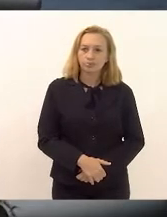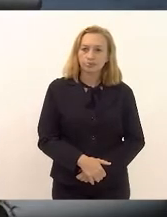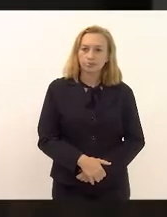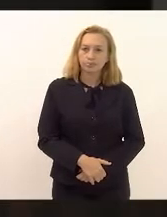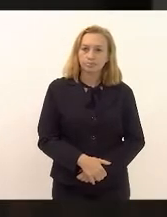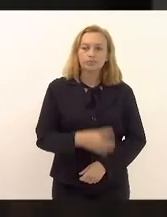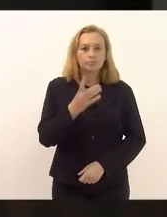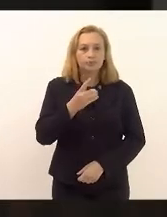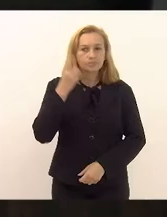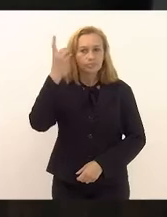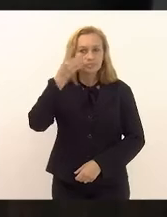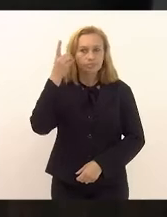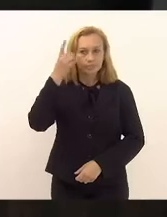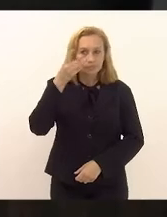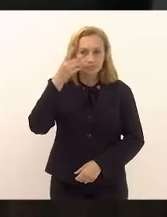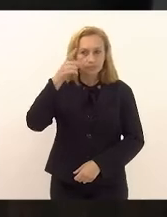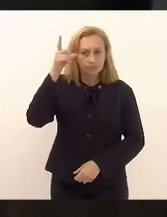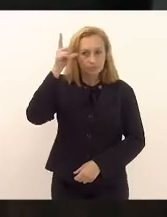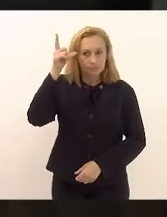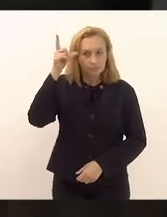Designo o deputado Luiz Paulo.